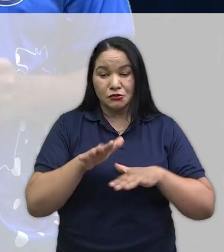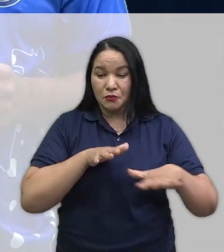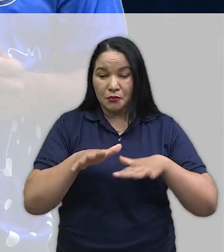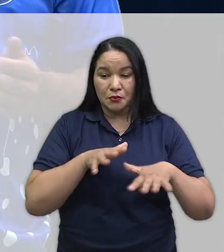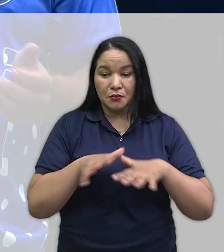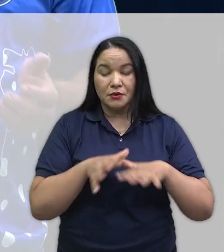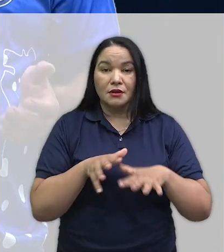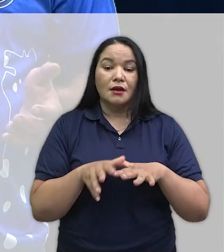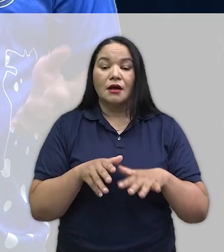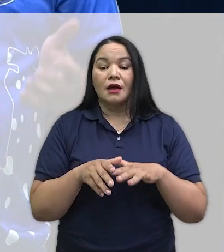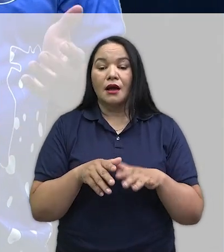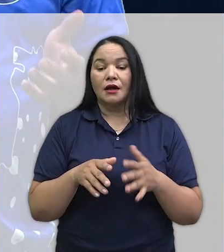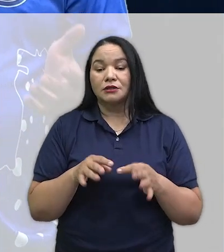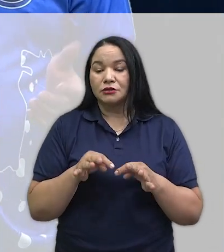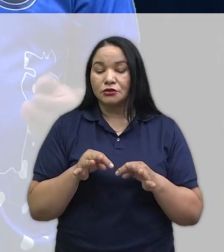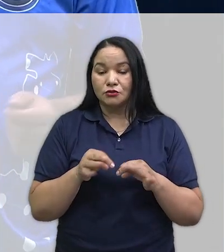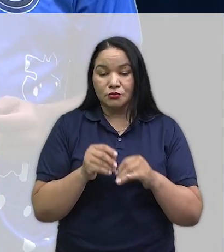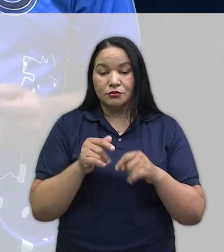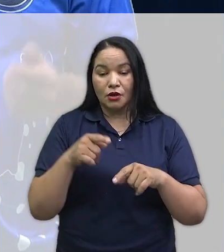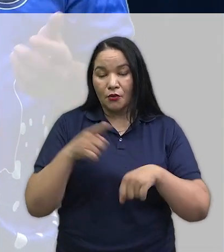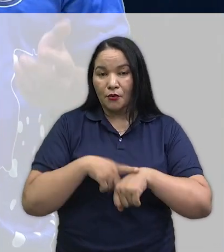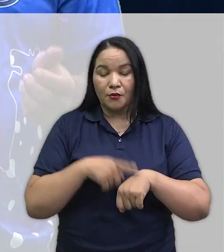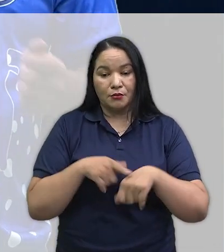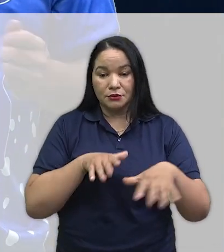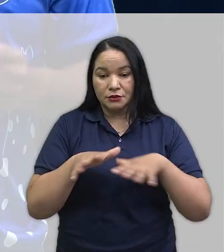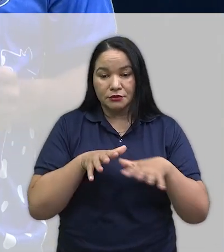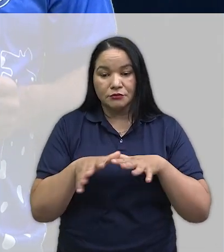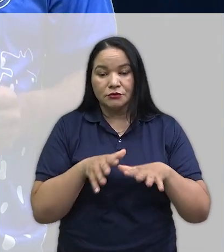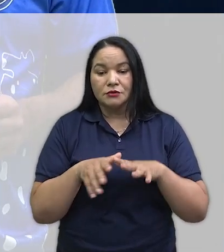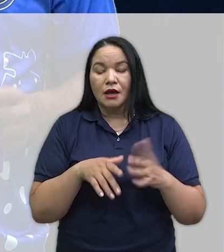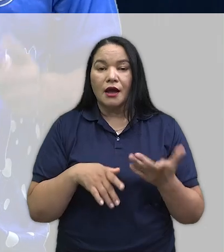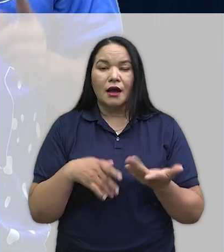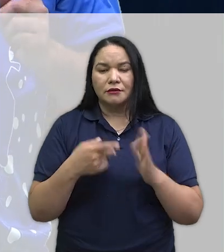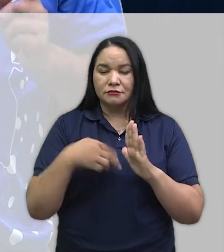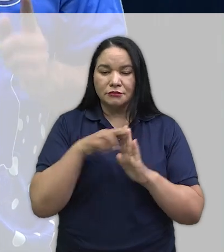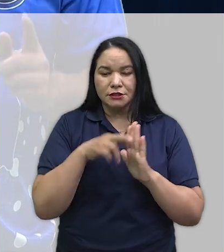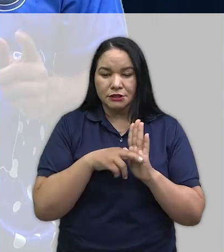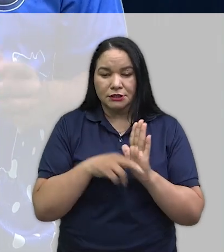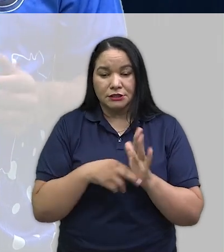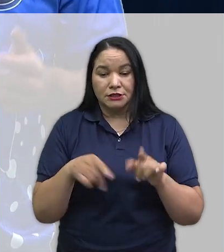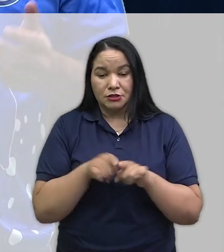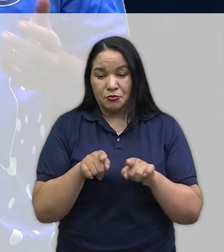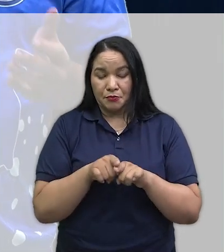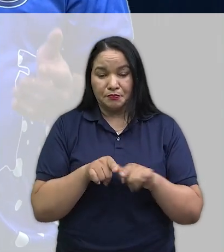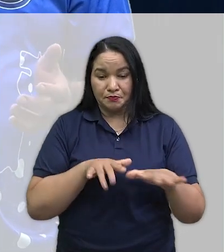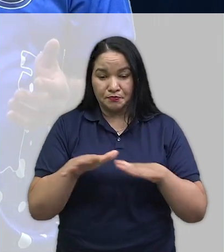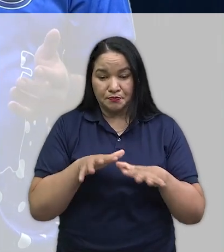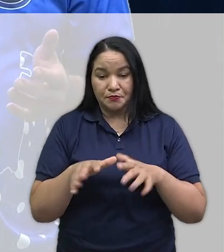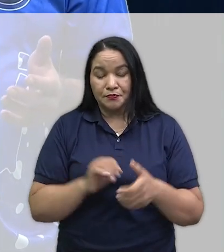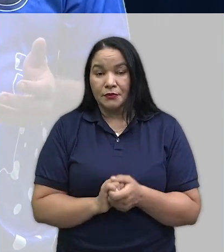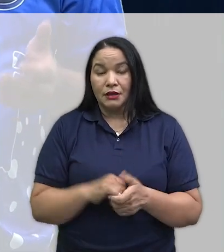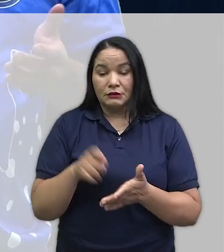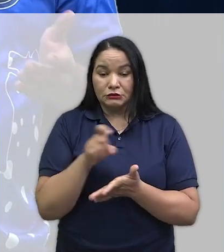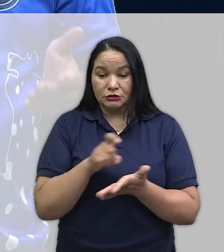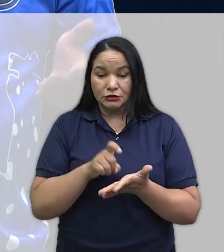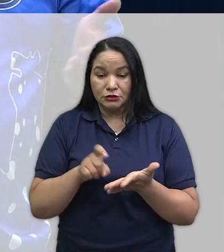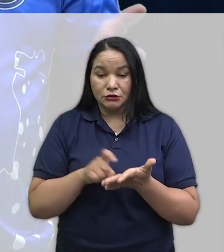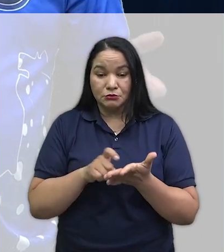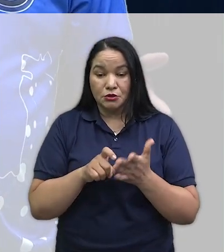terremoto e se baseia em registros sismográficos. A escala Richter ela aumenta de